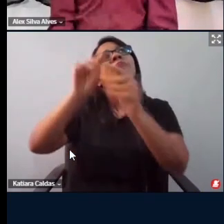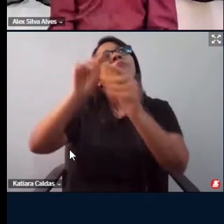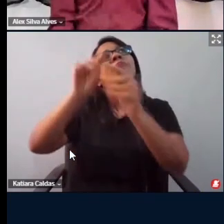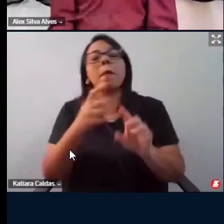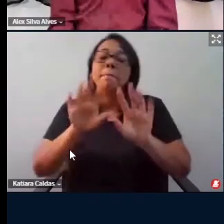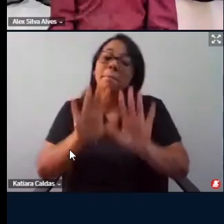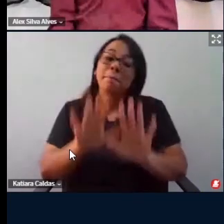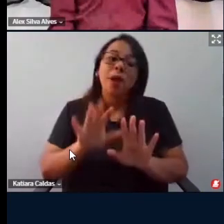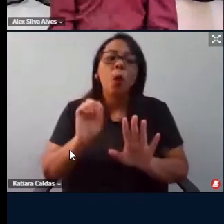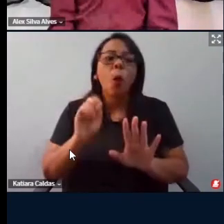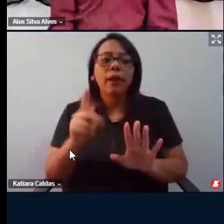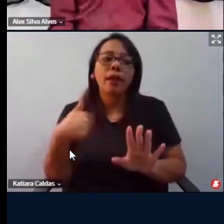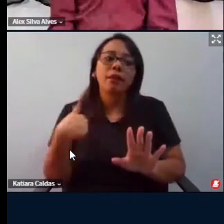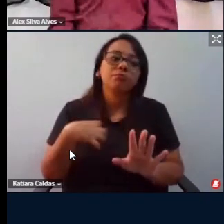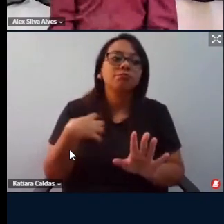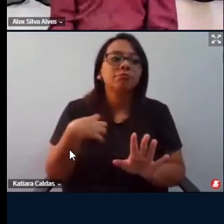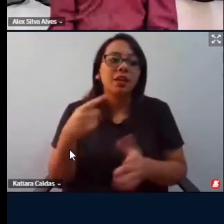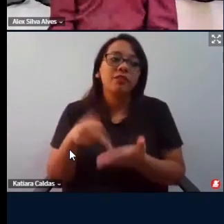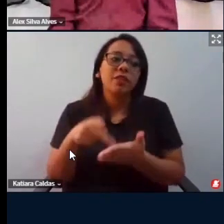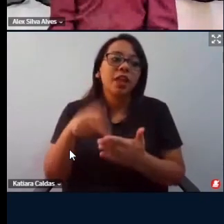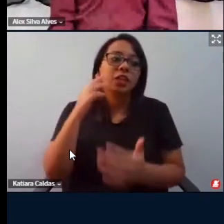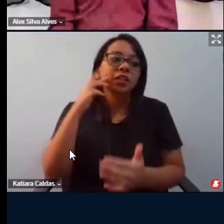eu fiquei...